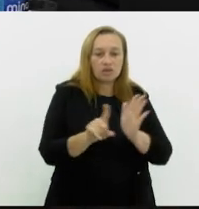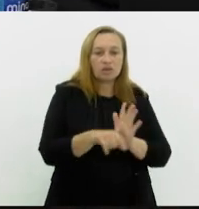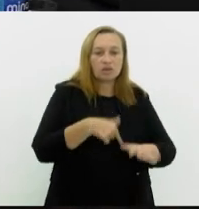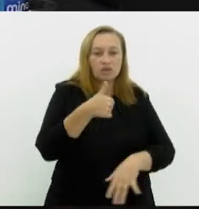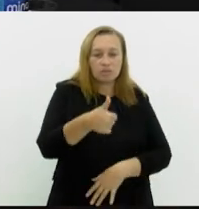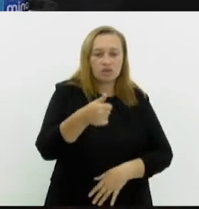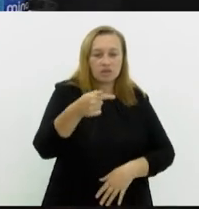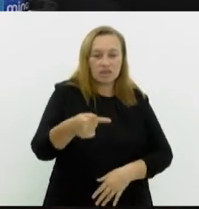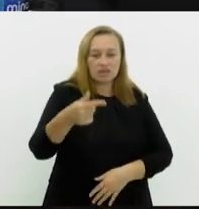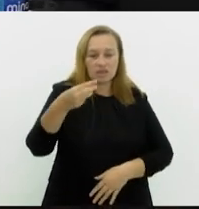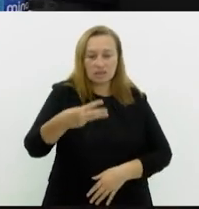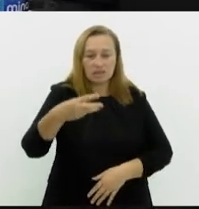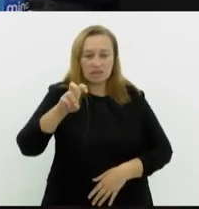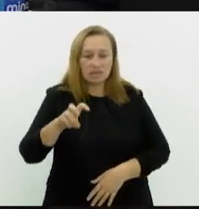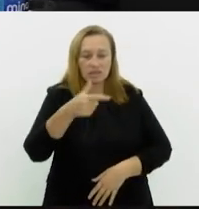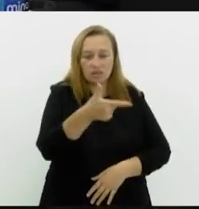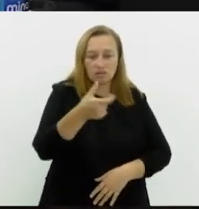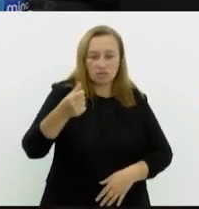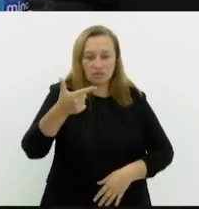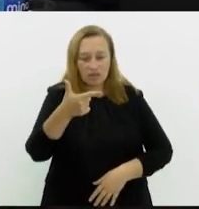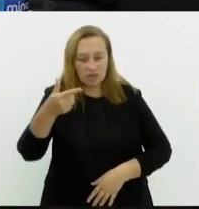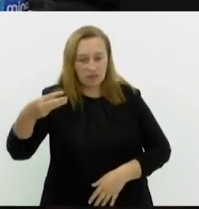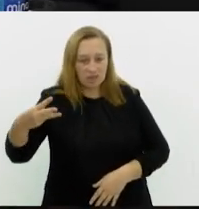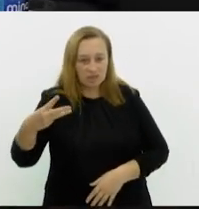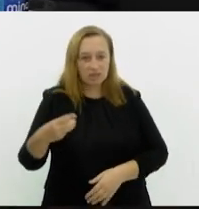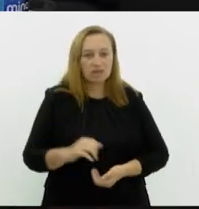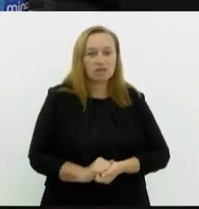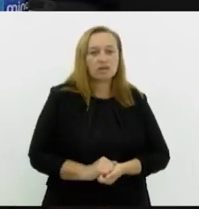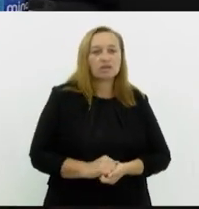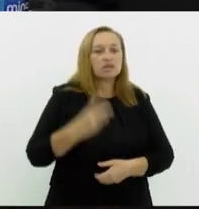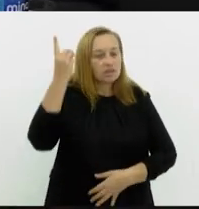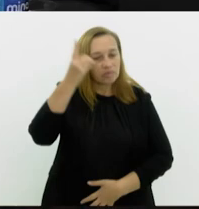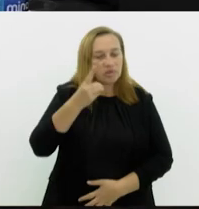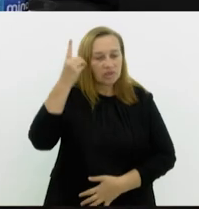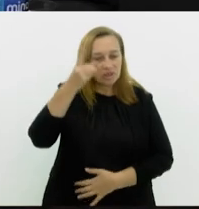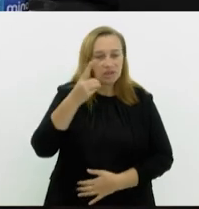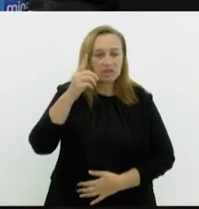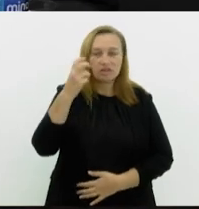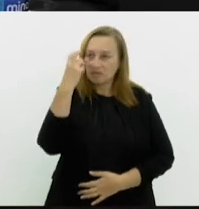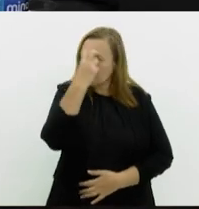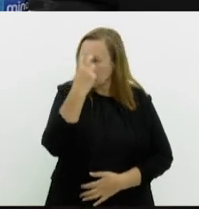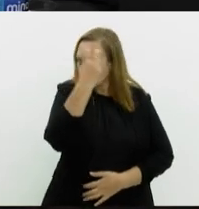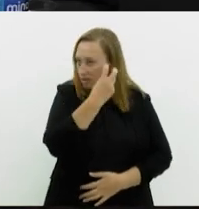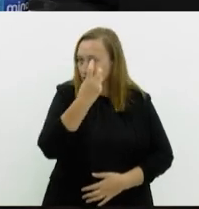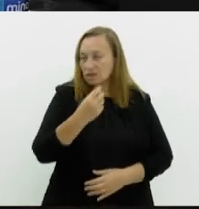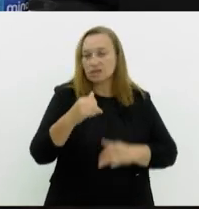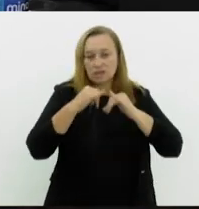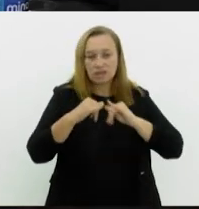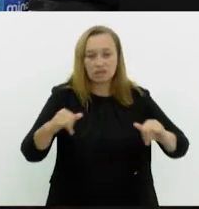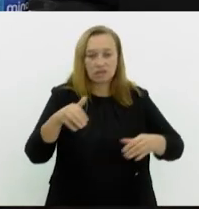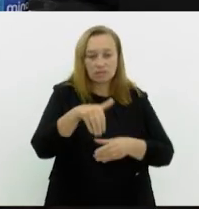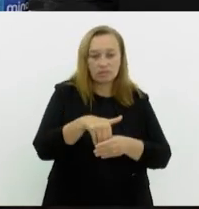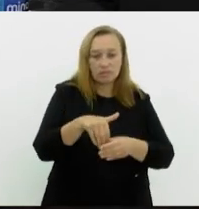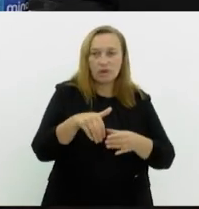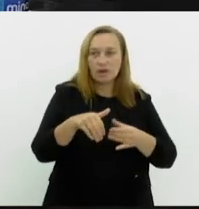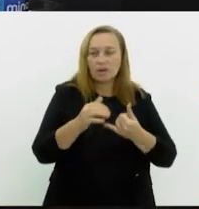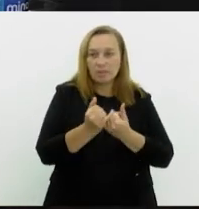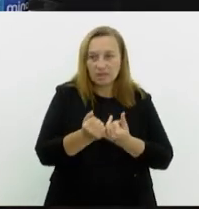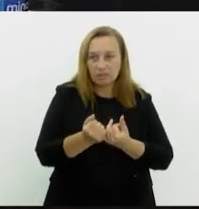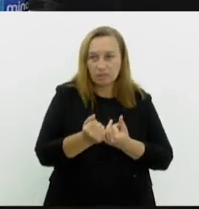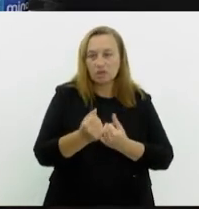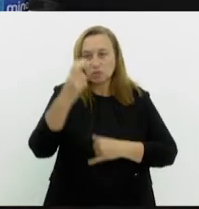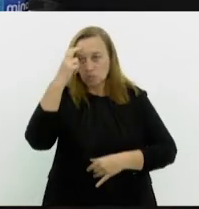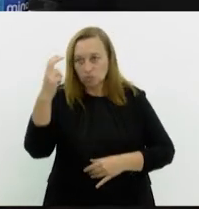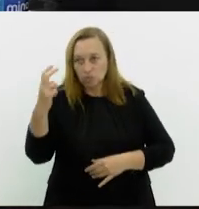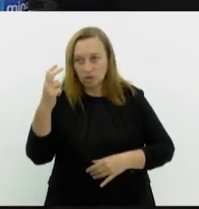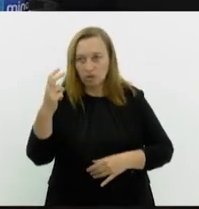número 1735, 2023, de autoria da deputada Verônica Lima, que declara como patrimônio cultural e